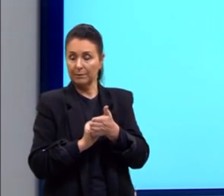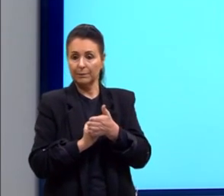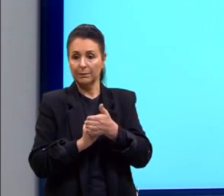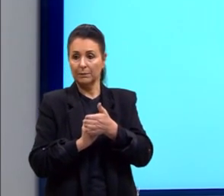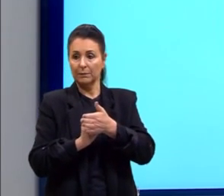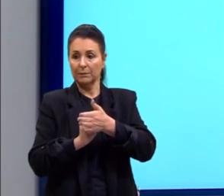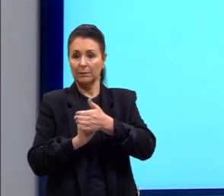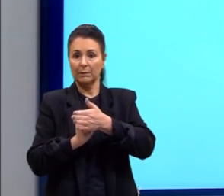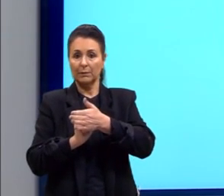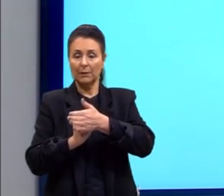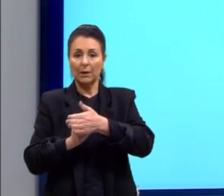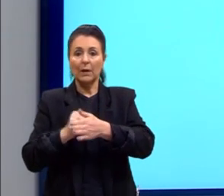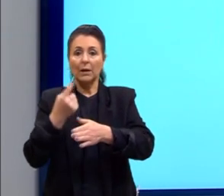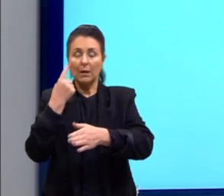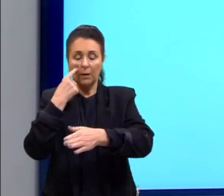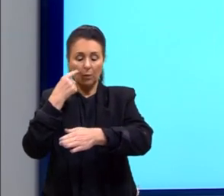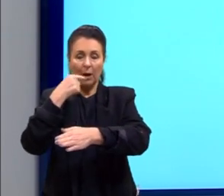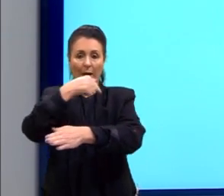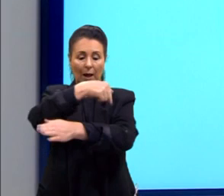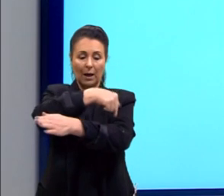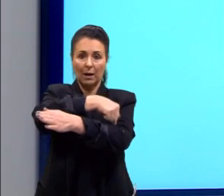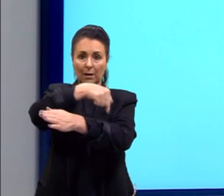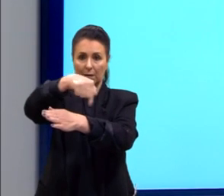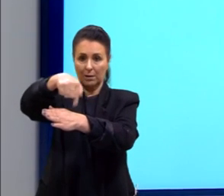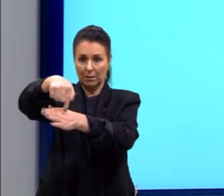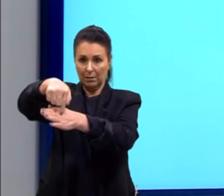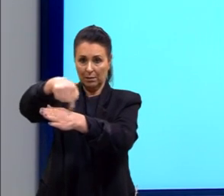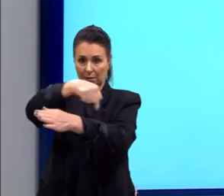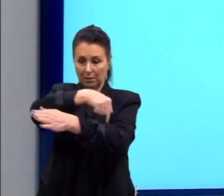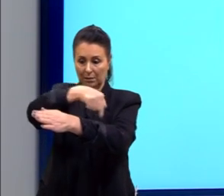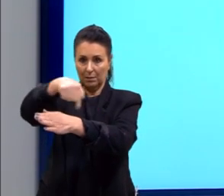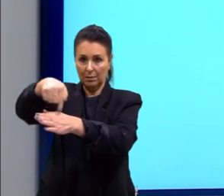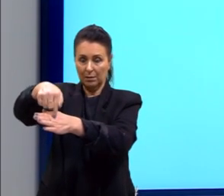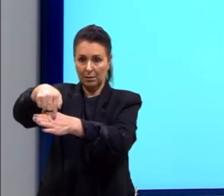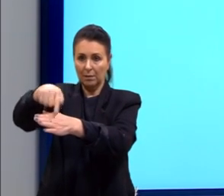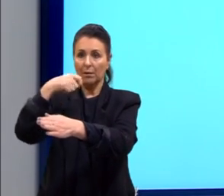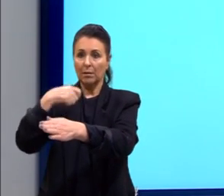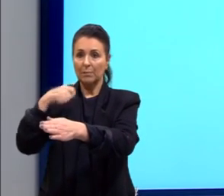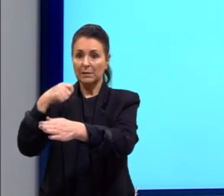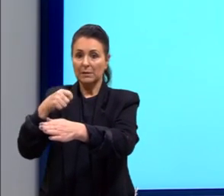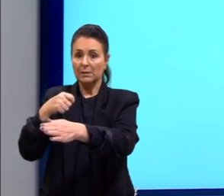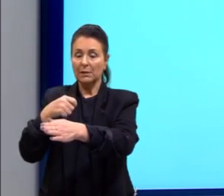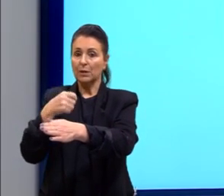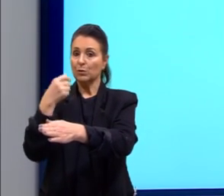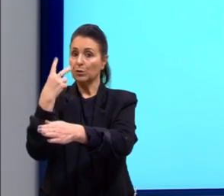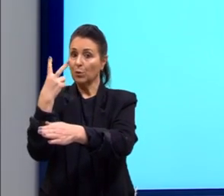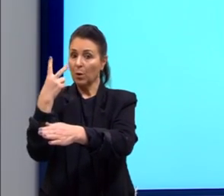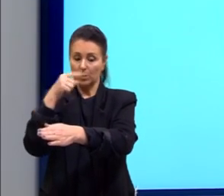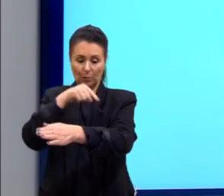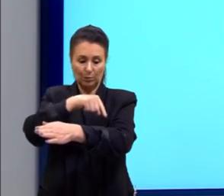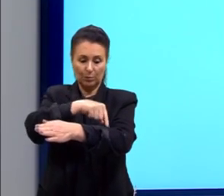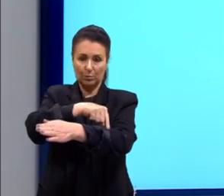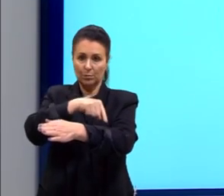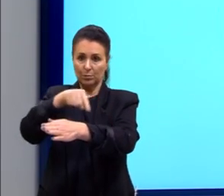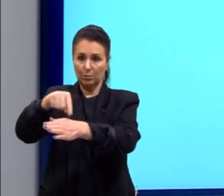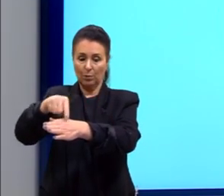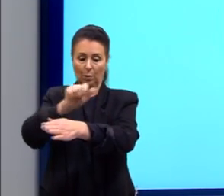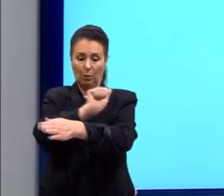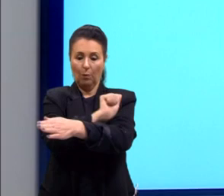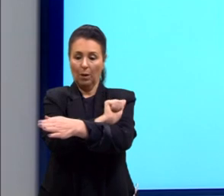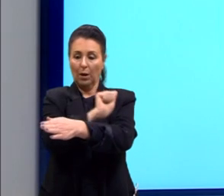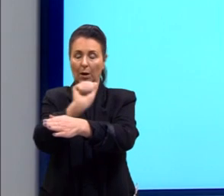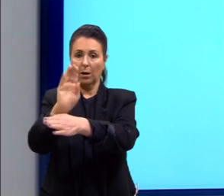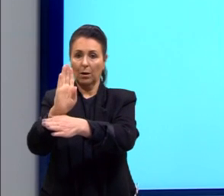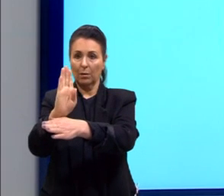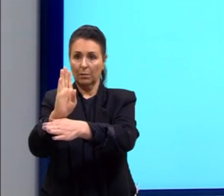tanto reta como a semi-reta o segmento nós precisamos de pelo menos: para